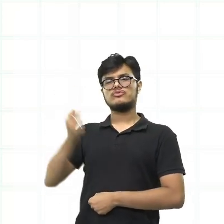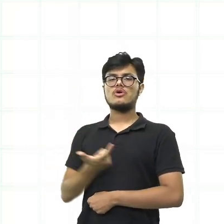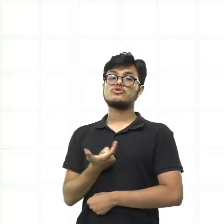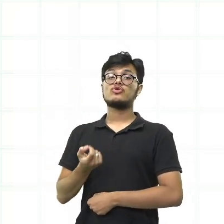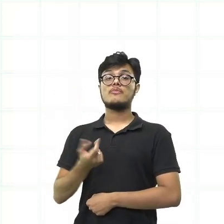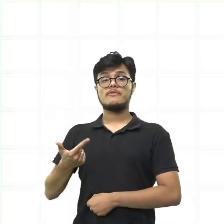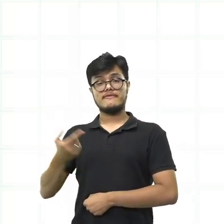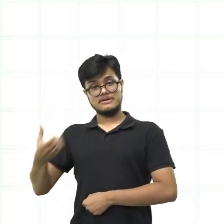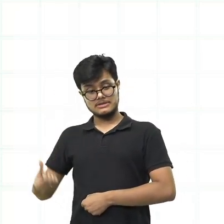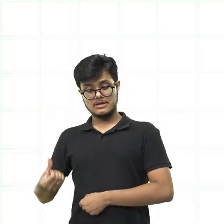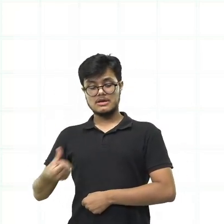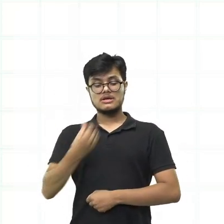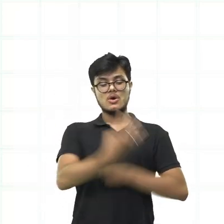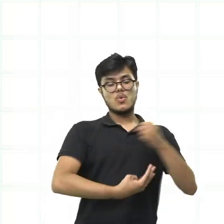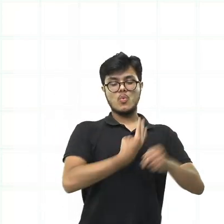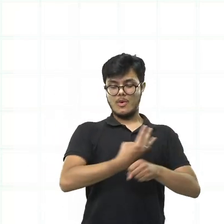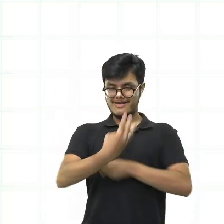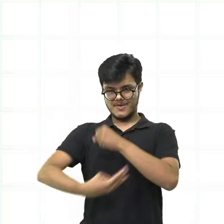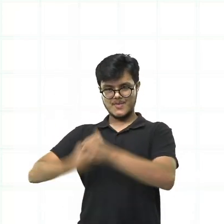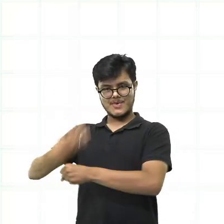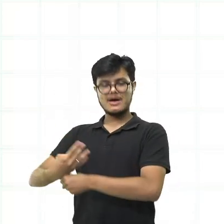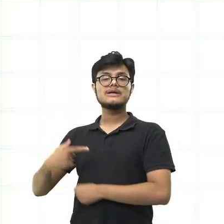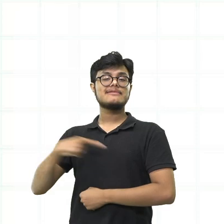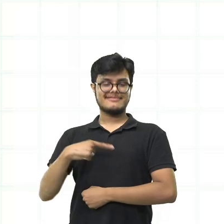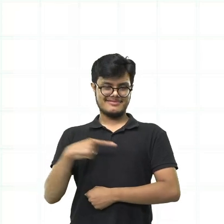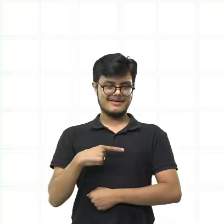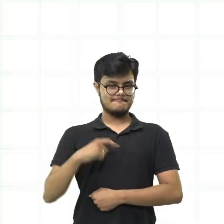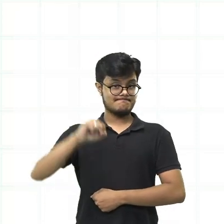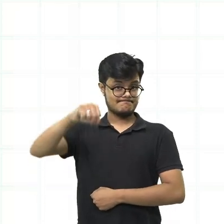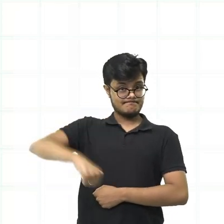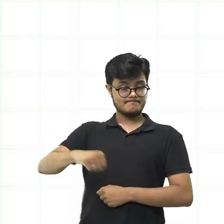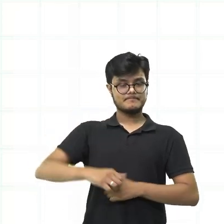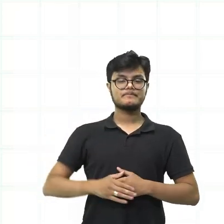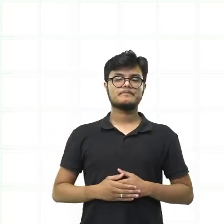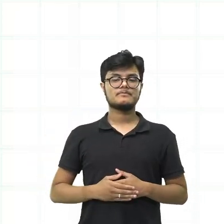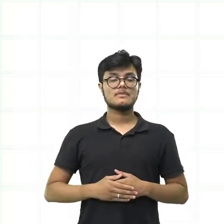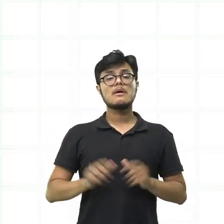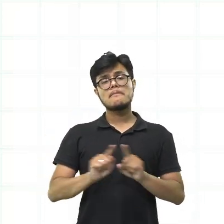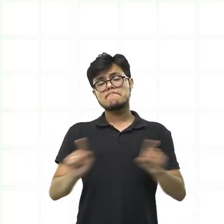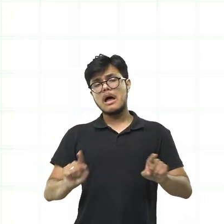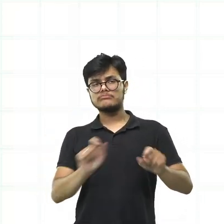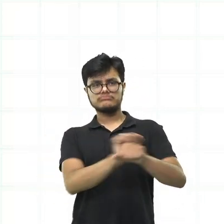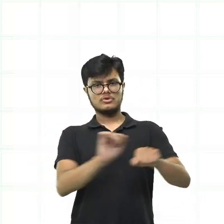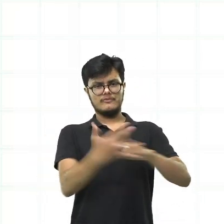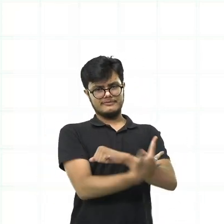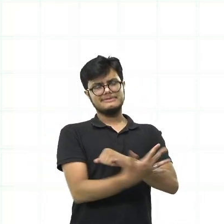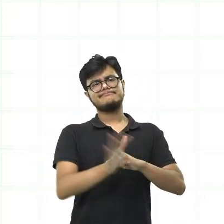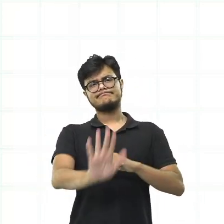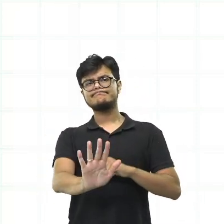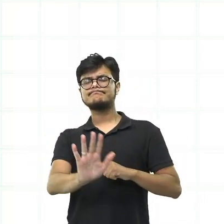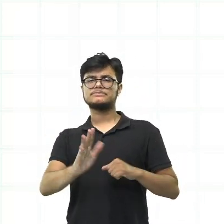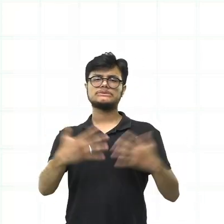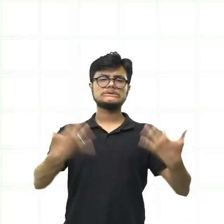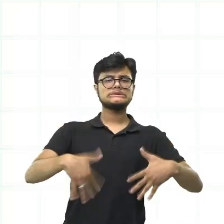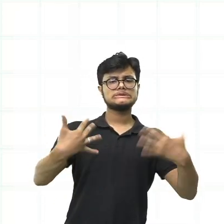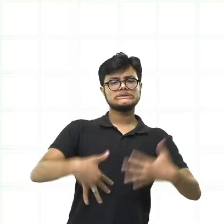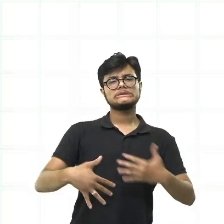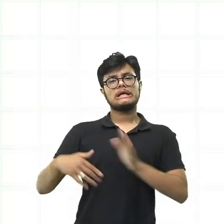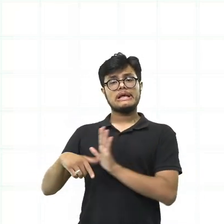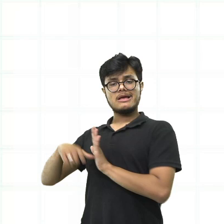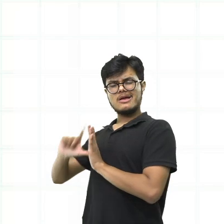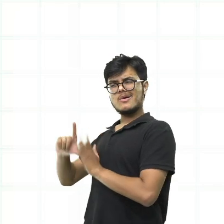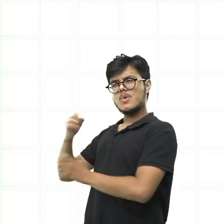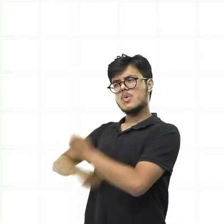A cada 4 anos acontece, né, esses Jogos, só infelizmente devido à Covid-19, a última Olimpíada